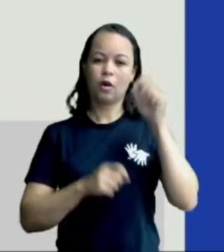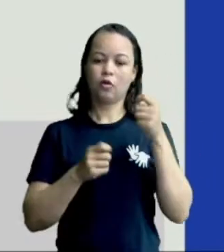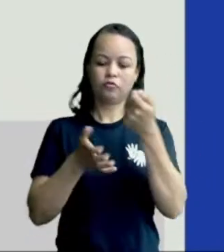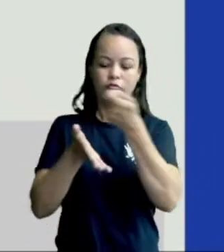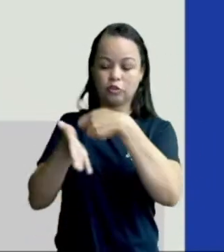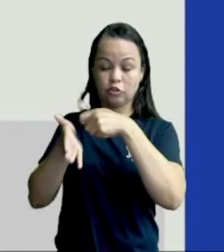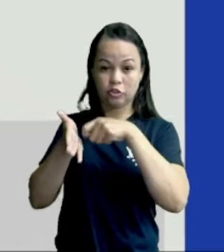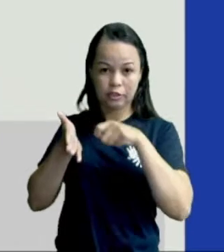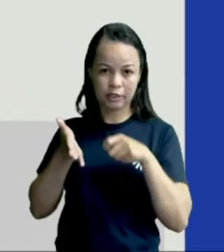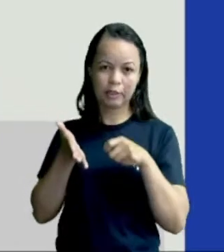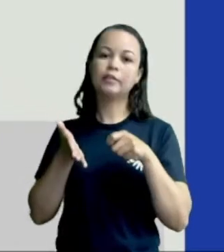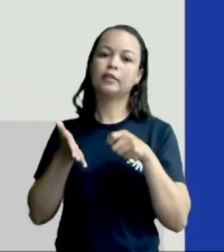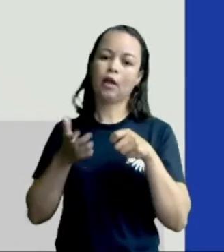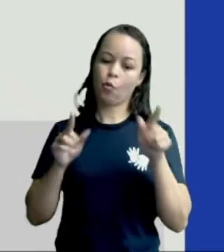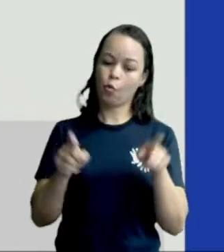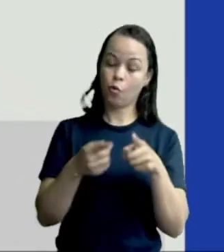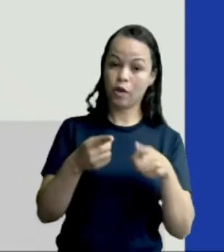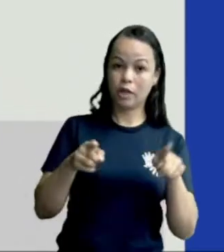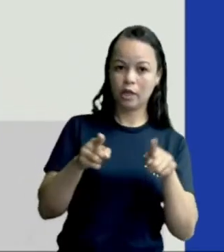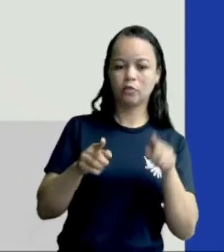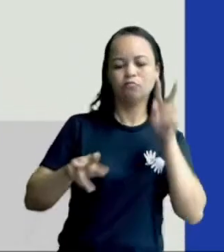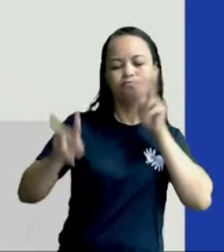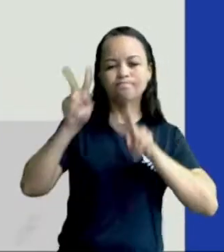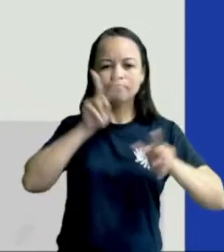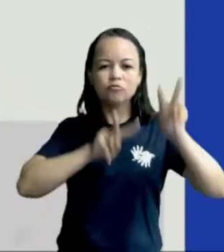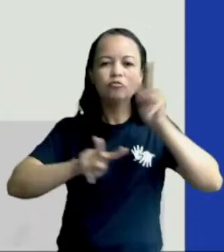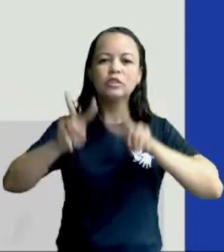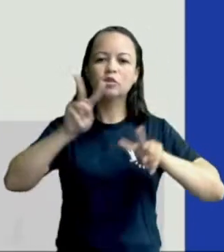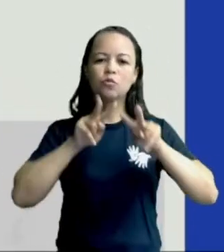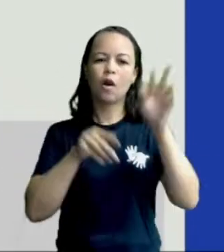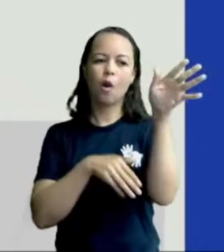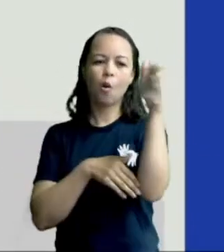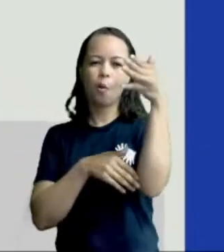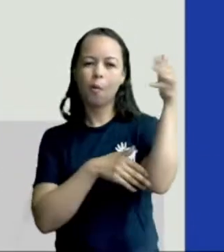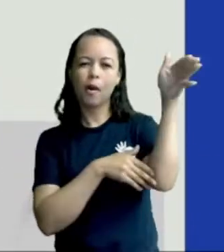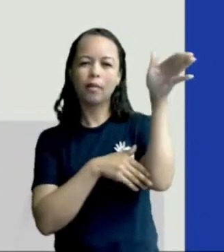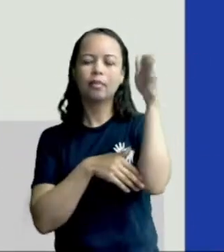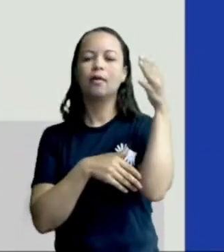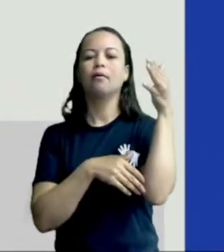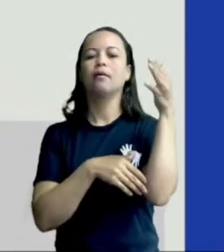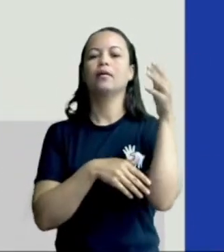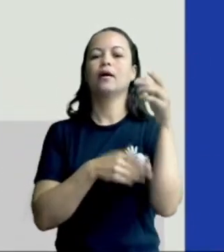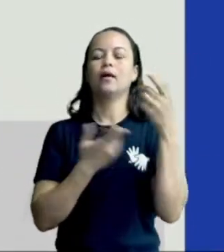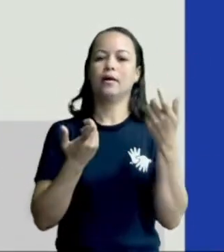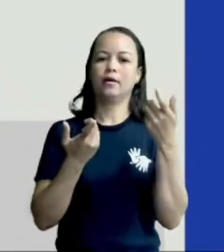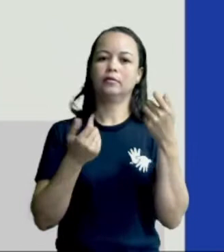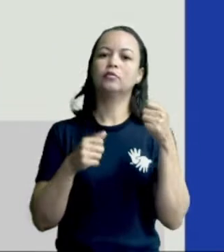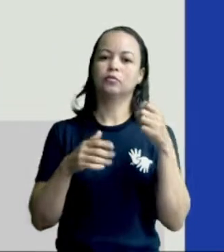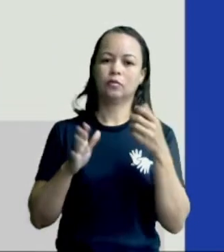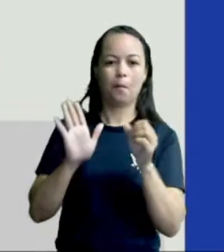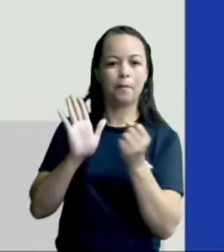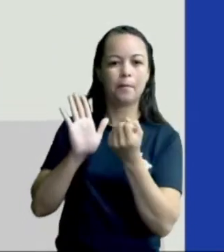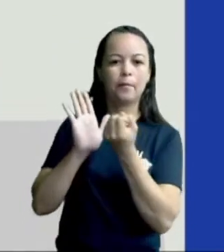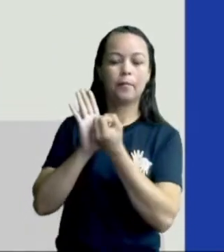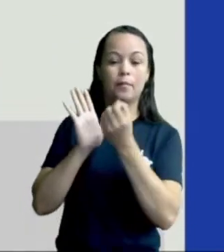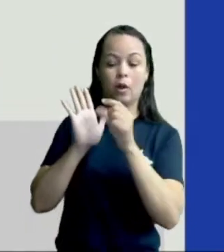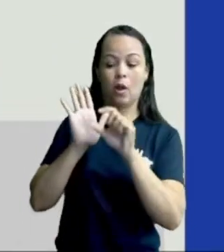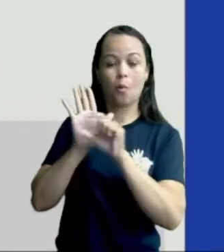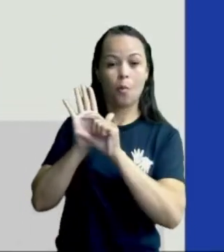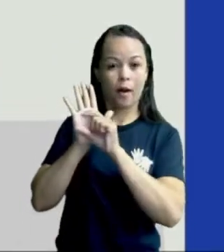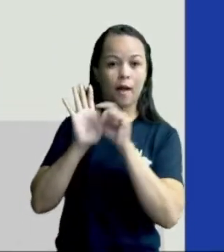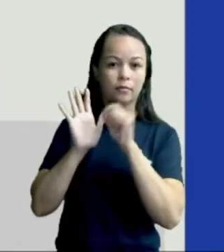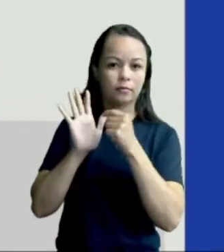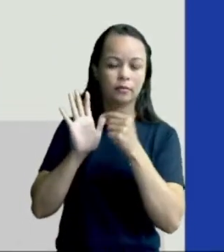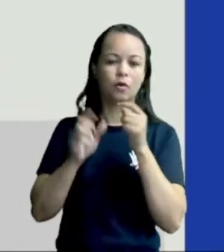escrita, o hino, o visual, bandeira, bandeira, brasão, que foram criados